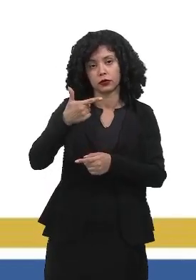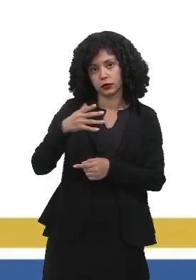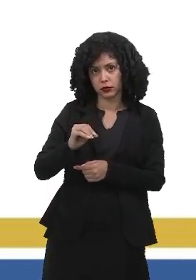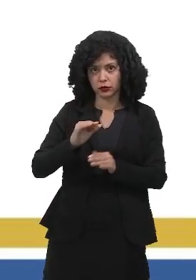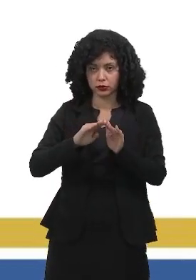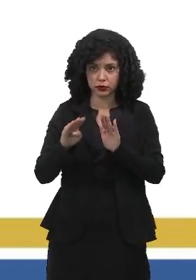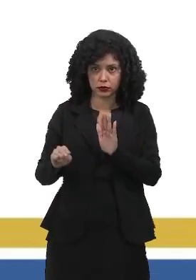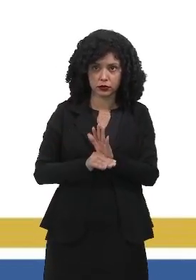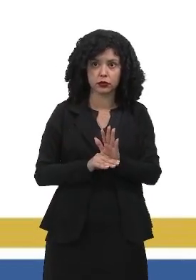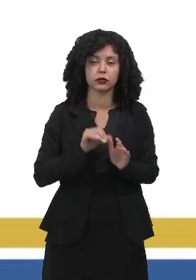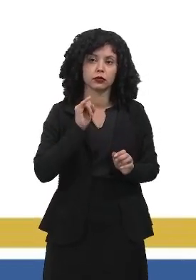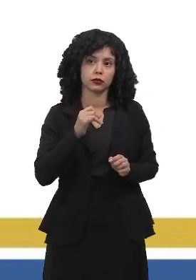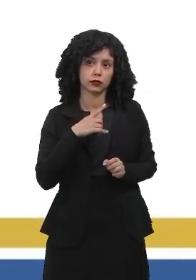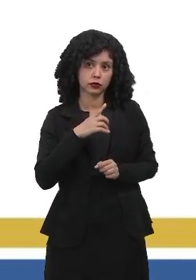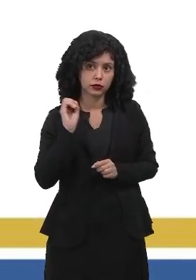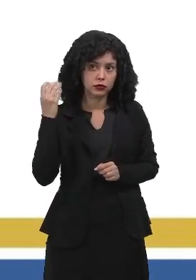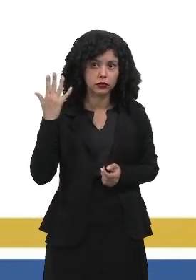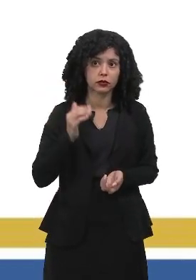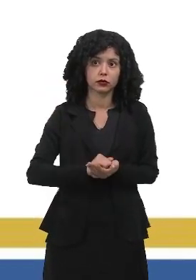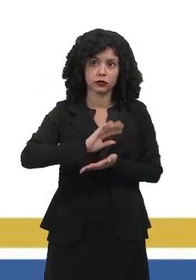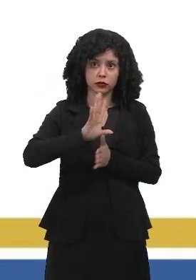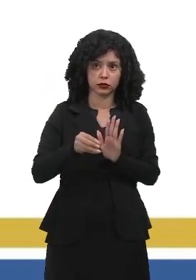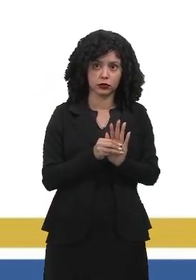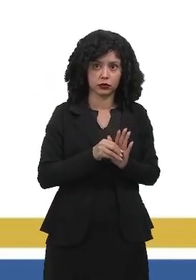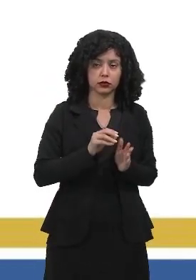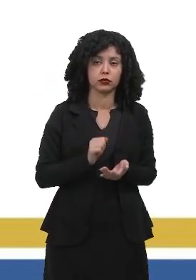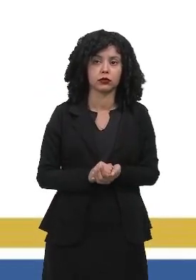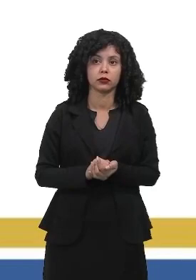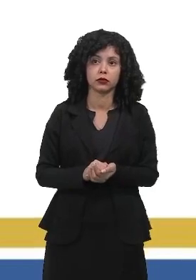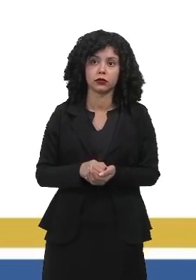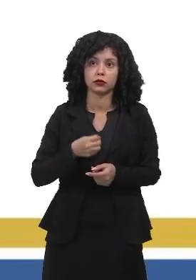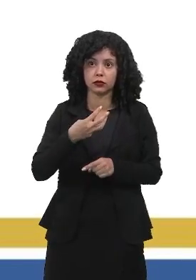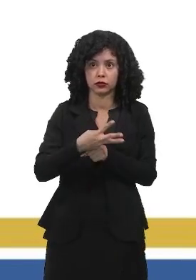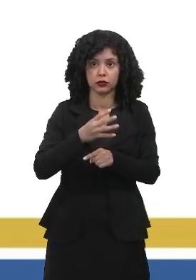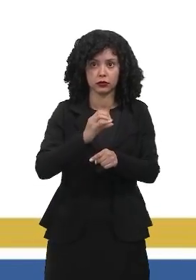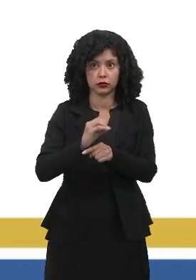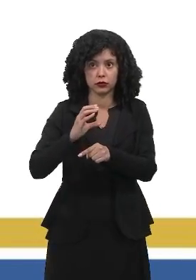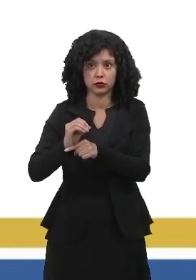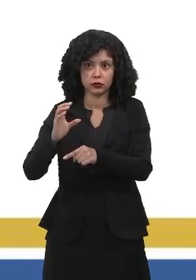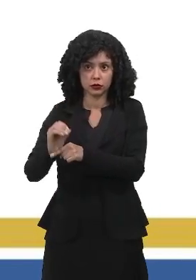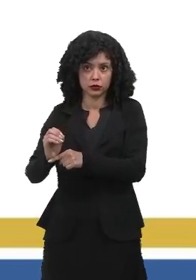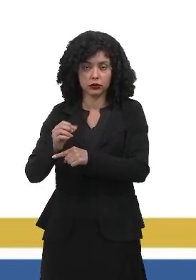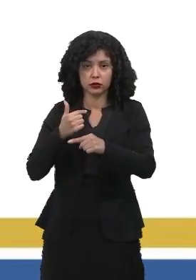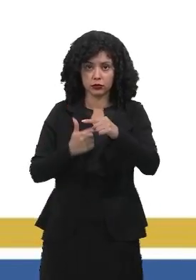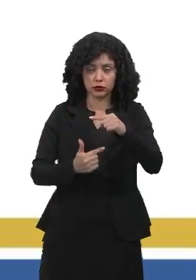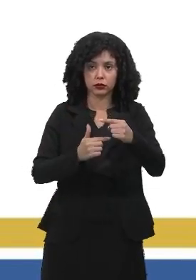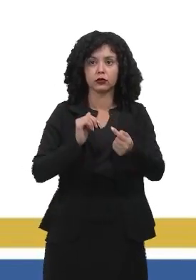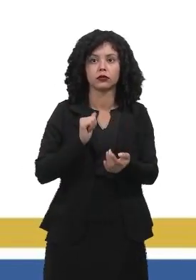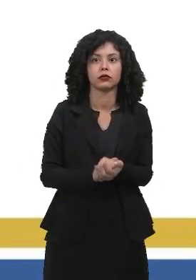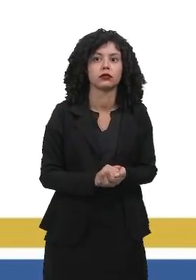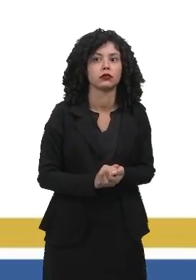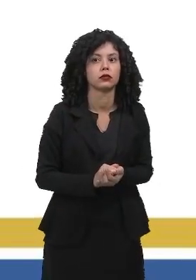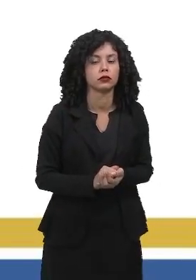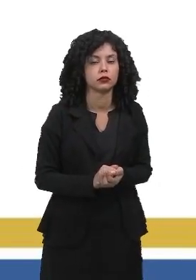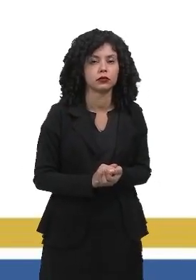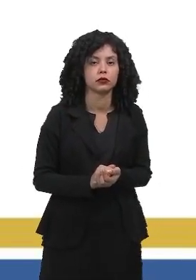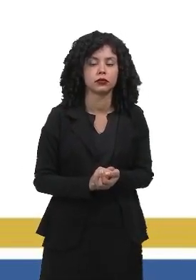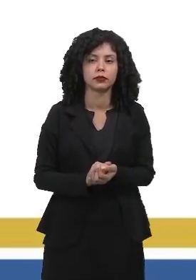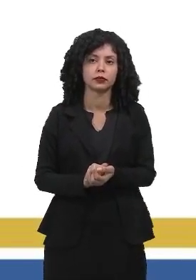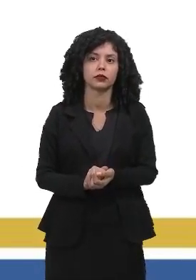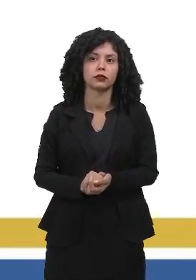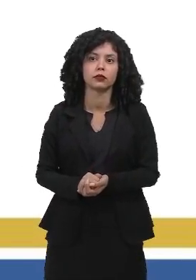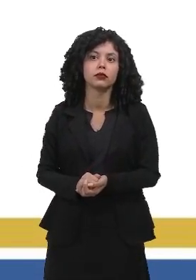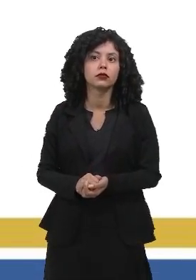10 embaixo. Se eu faço isso, eu acrescento um zero em cima e tiro o zero de baixo. Então agora eu tenho 3.000 dividido para